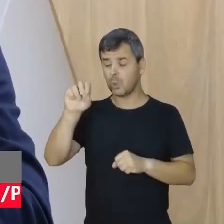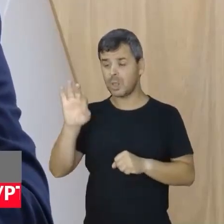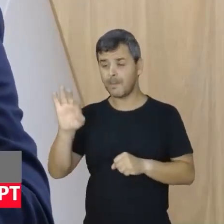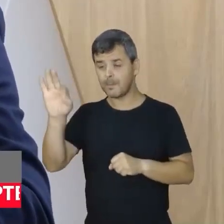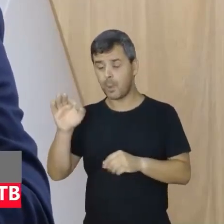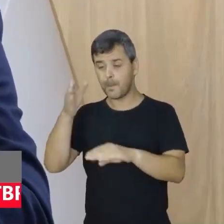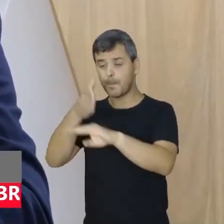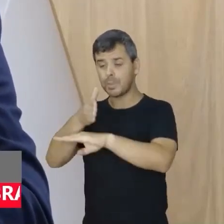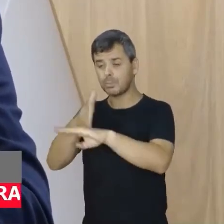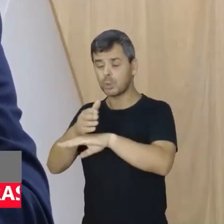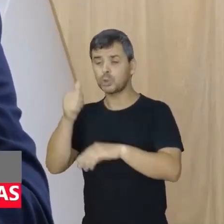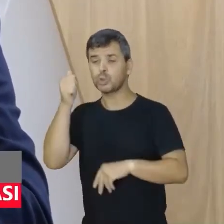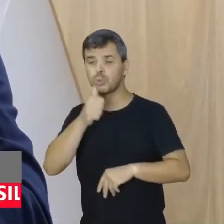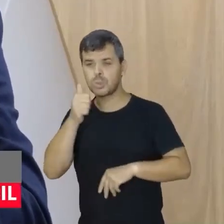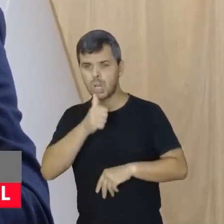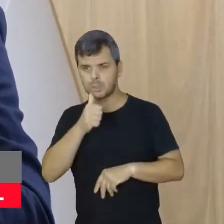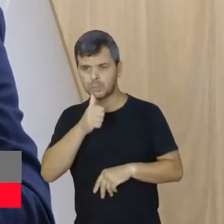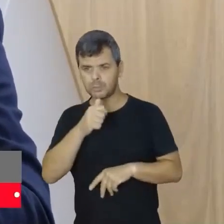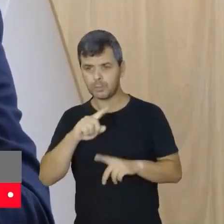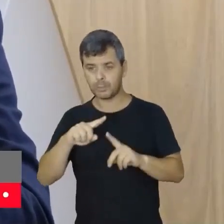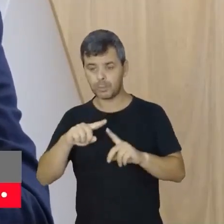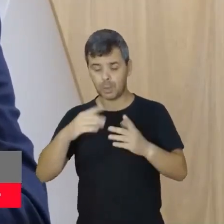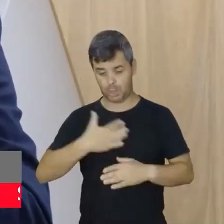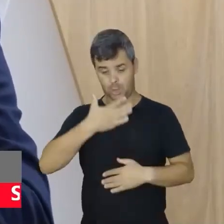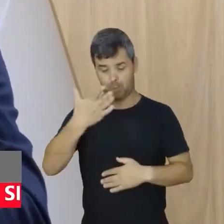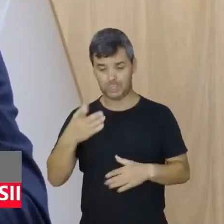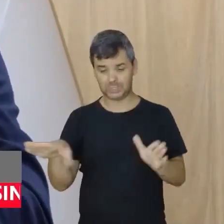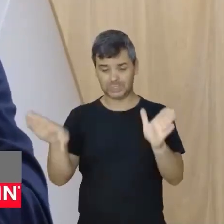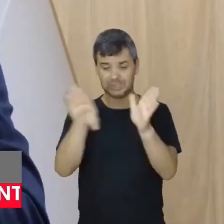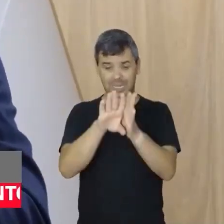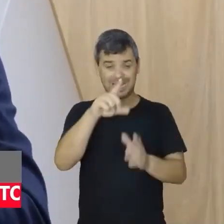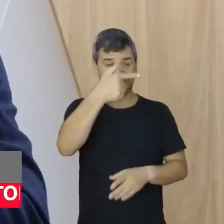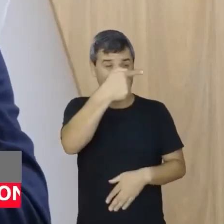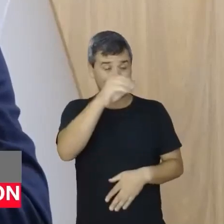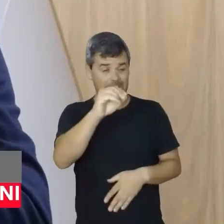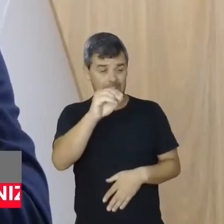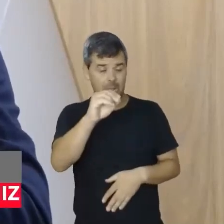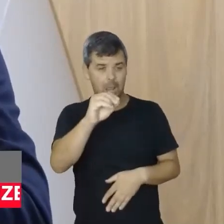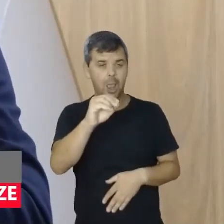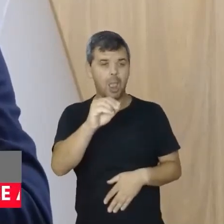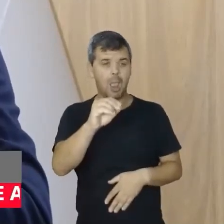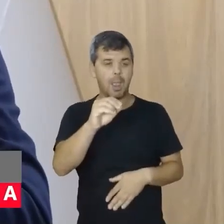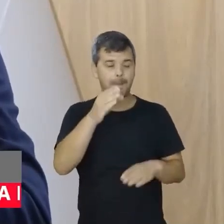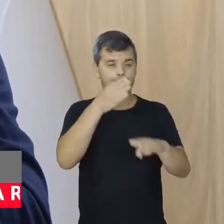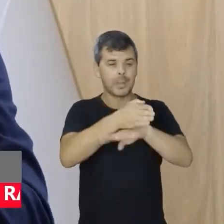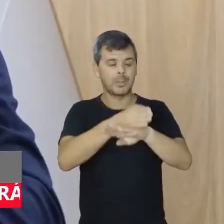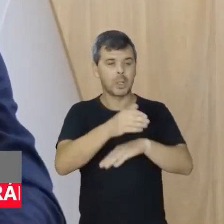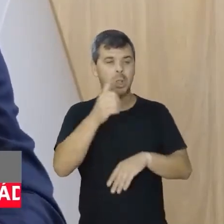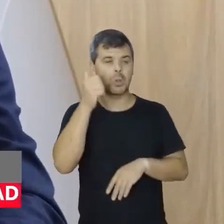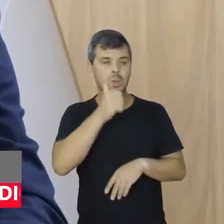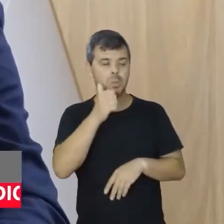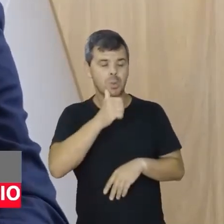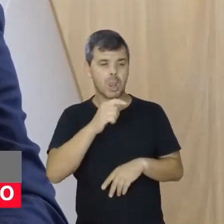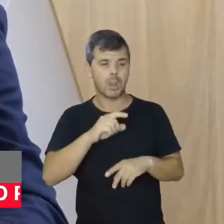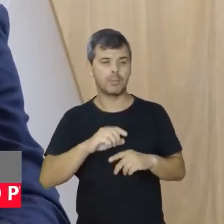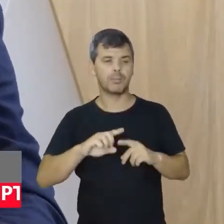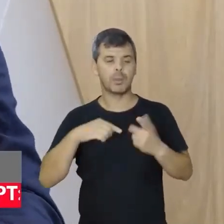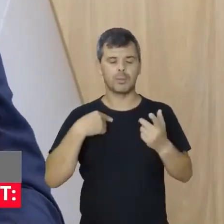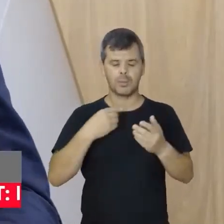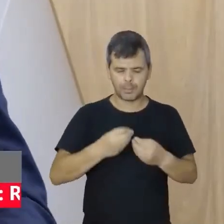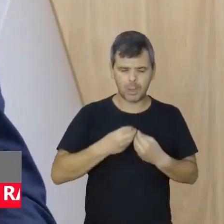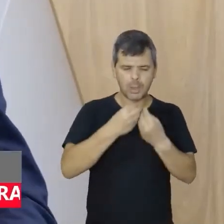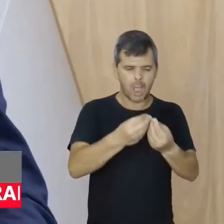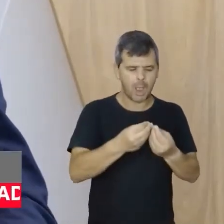de participação das mulheres. E a nossa surpresa é que chegou a 70% a participação das mulheres